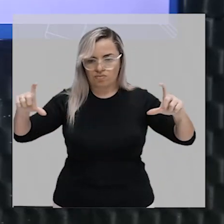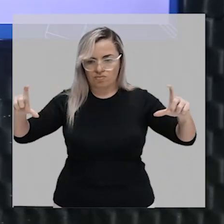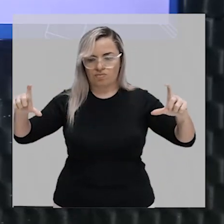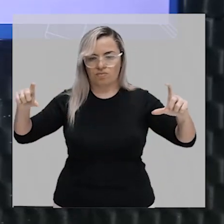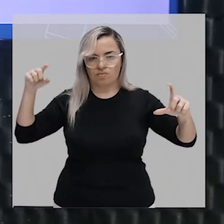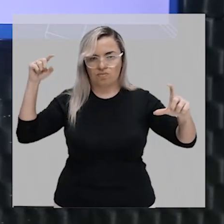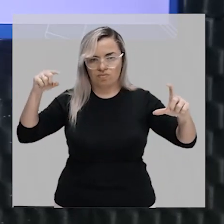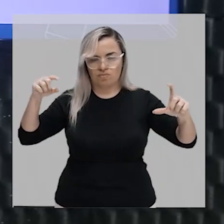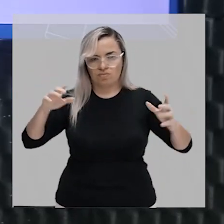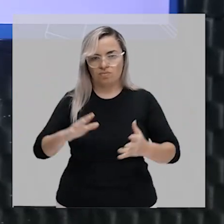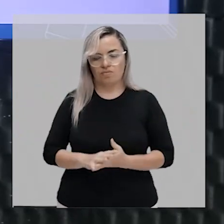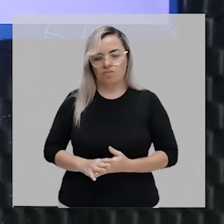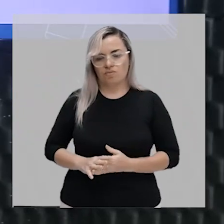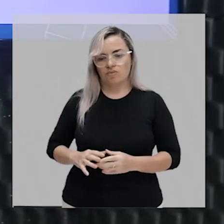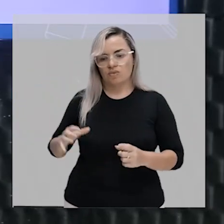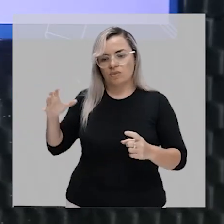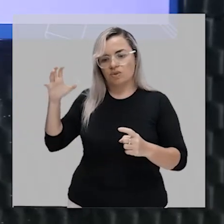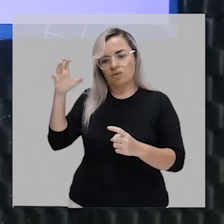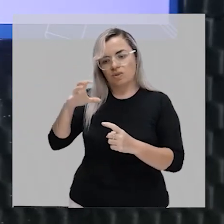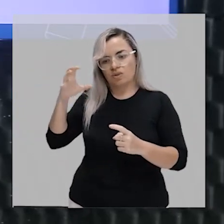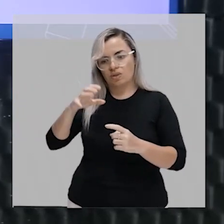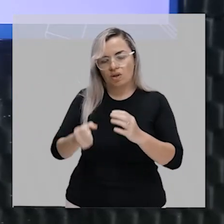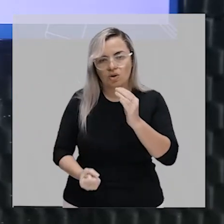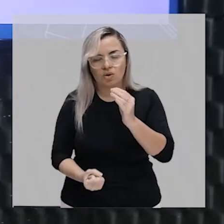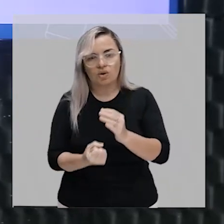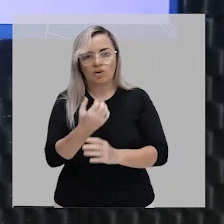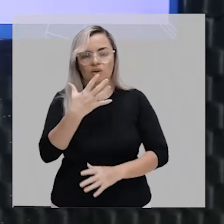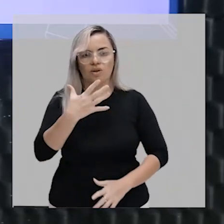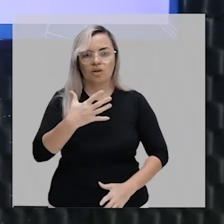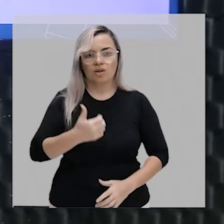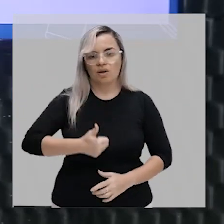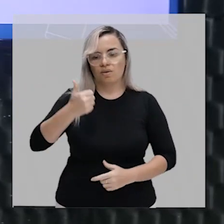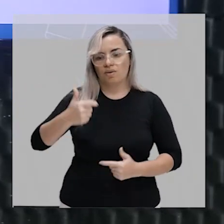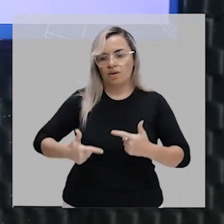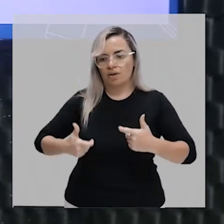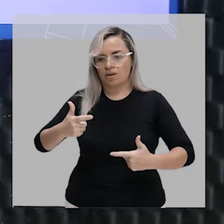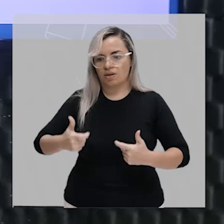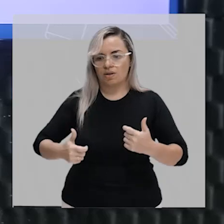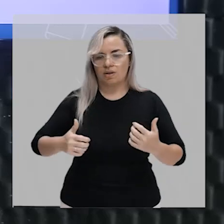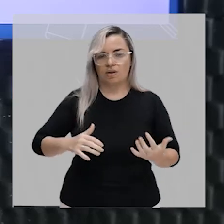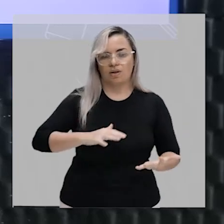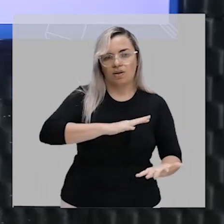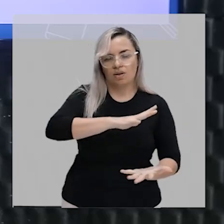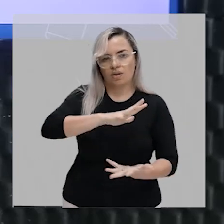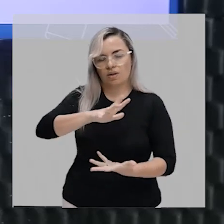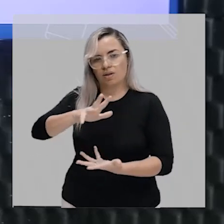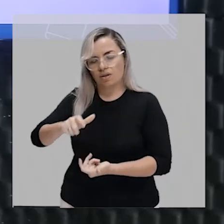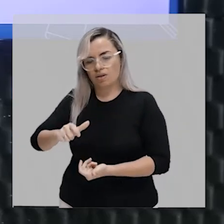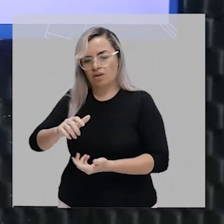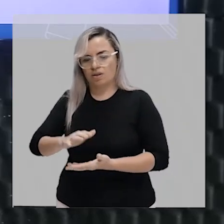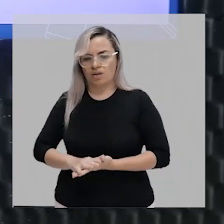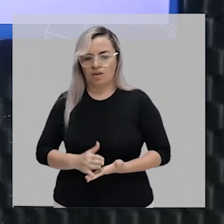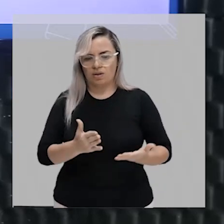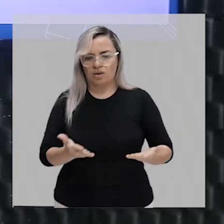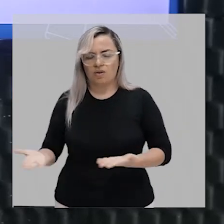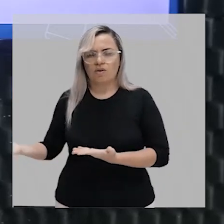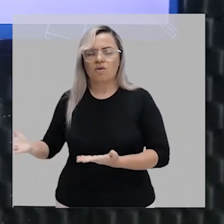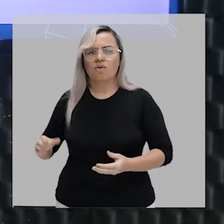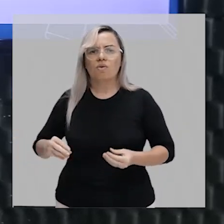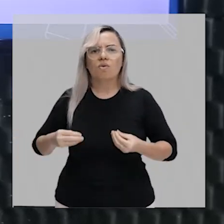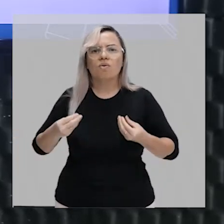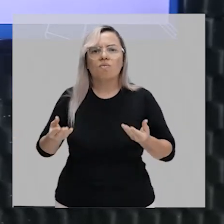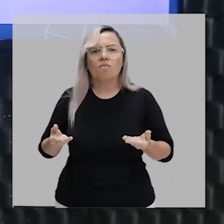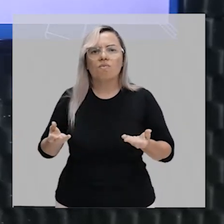citado contribuiu para a eclosão da Primeira Guerra Mundial. Qual é o processo histórico que ele se refere?